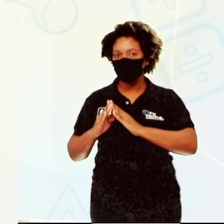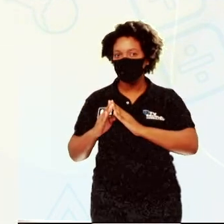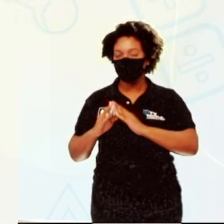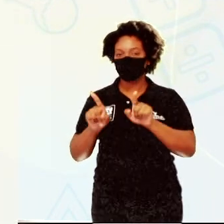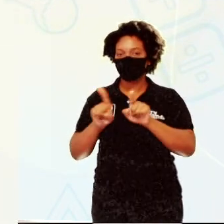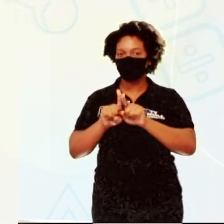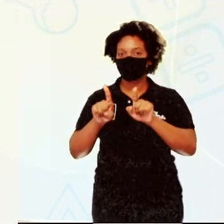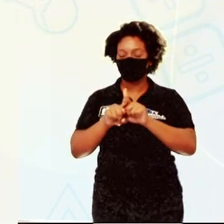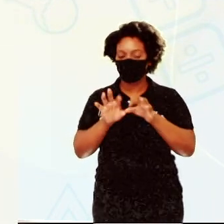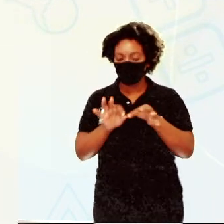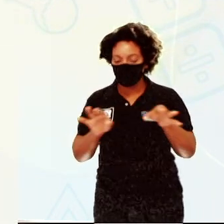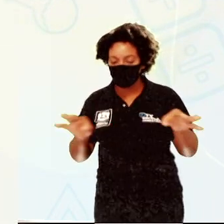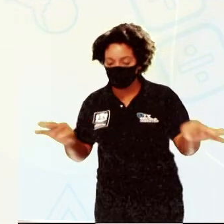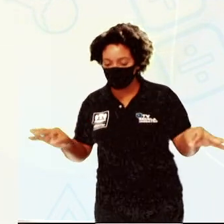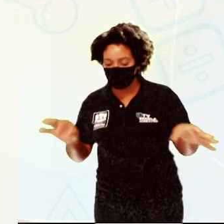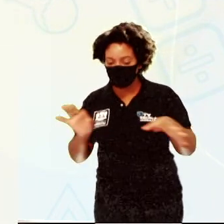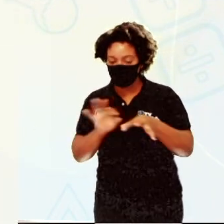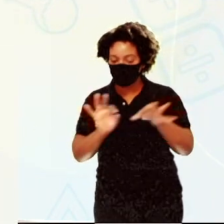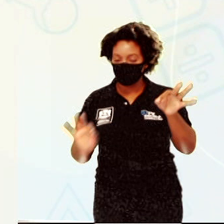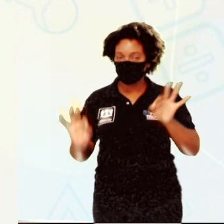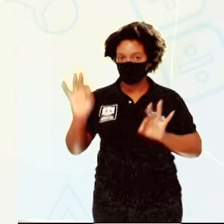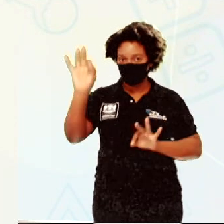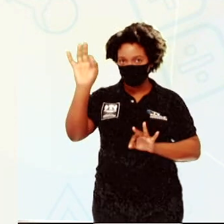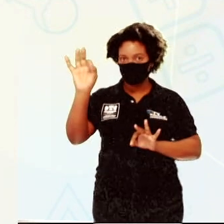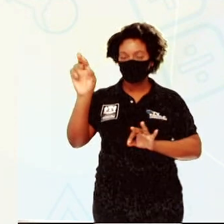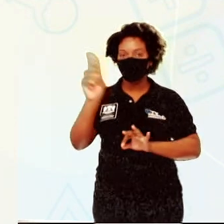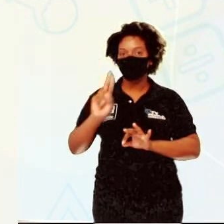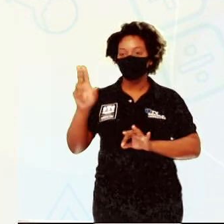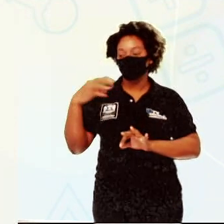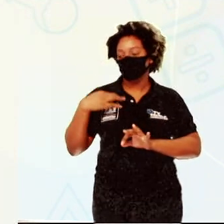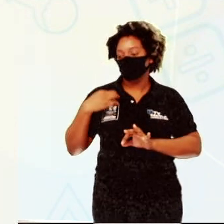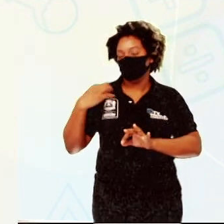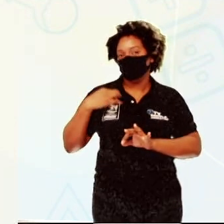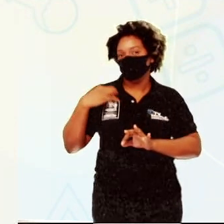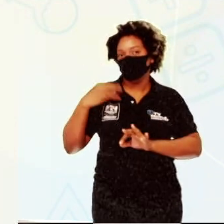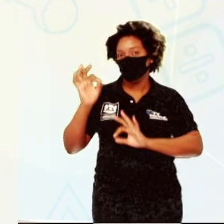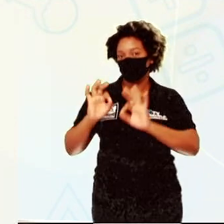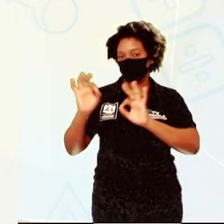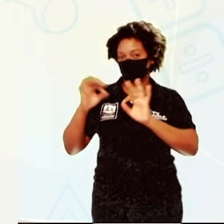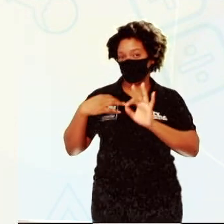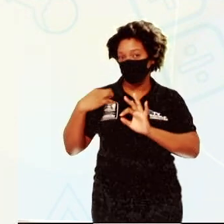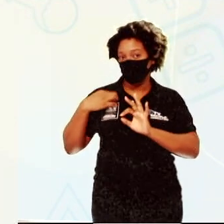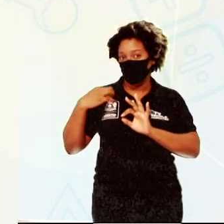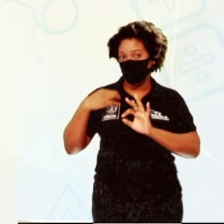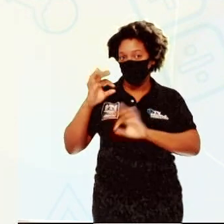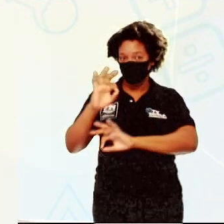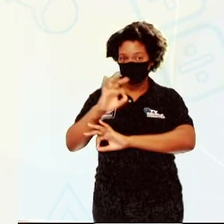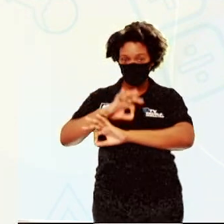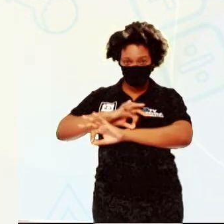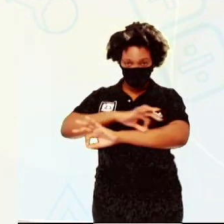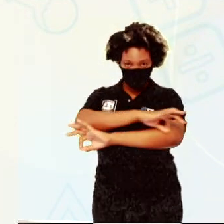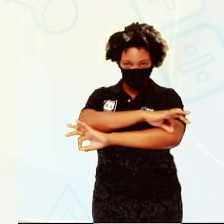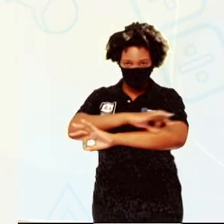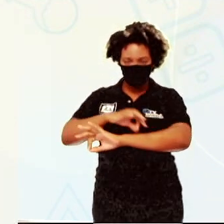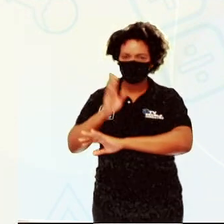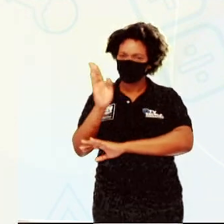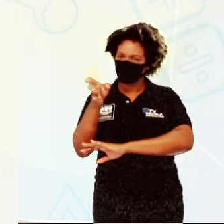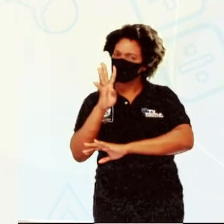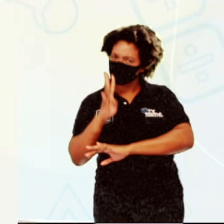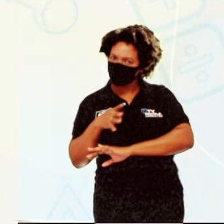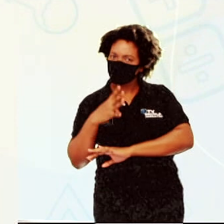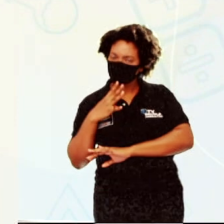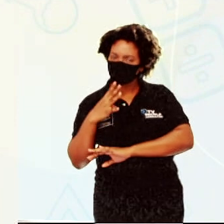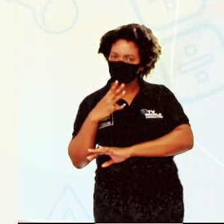Temos a fita métrica, utilizada pelos costureiros. A régua, que você conhece bem, utiliza